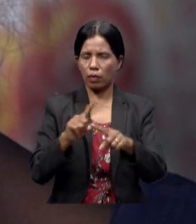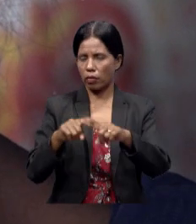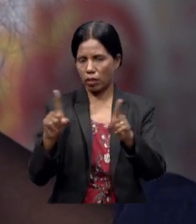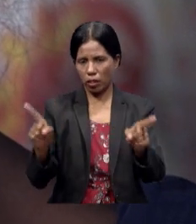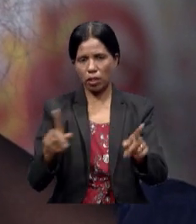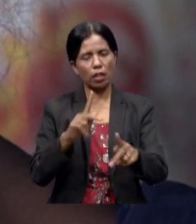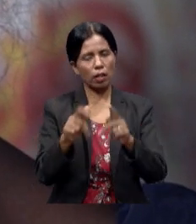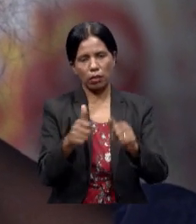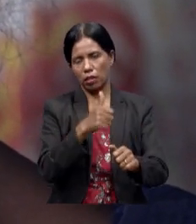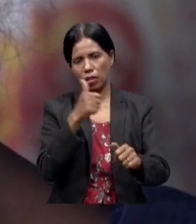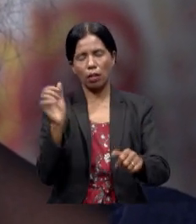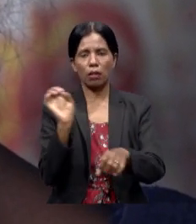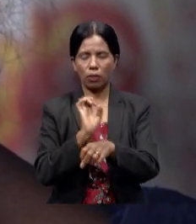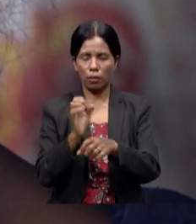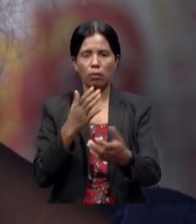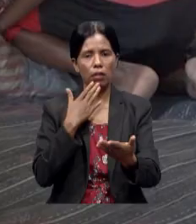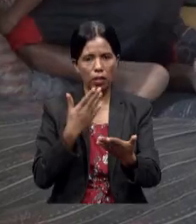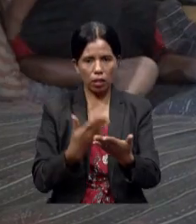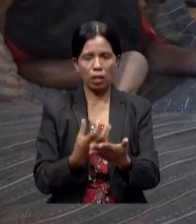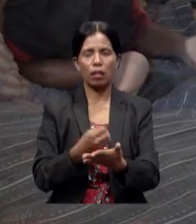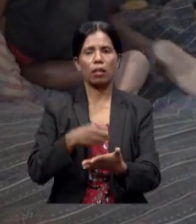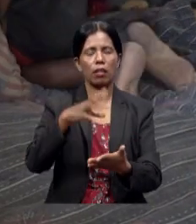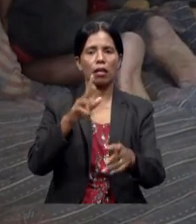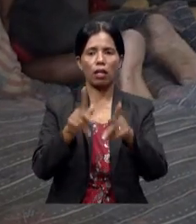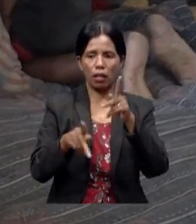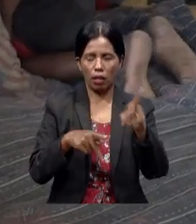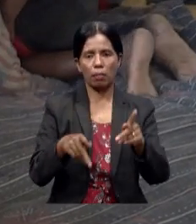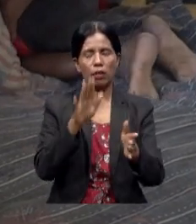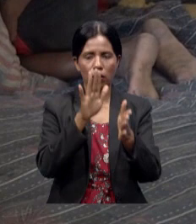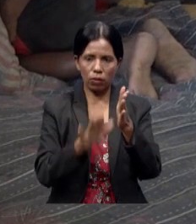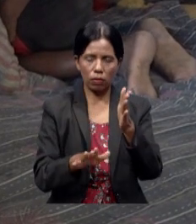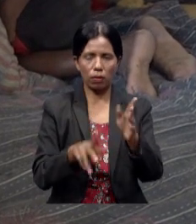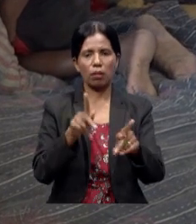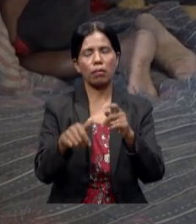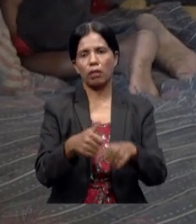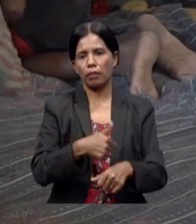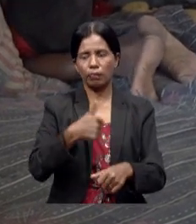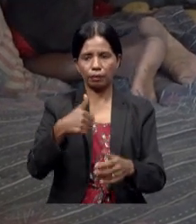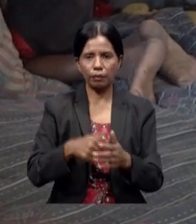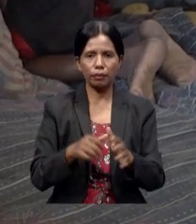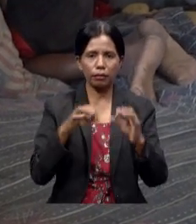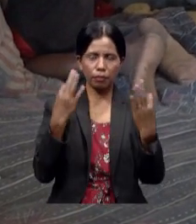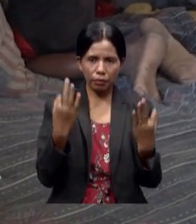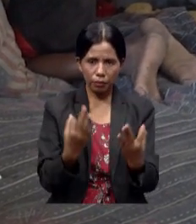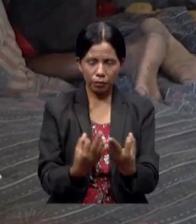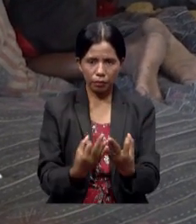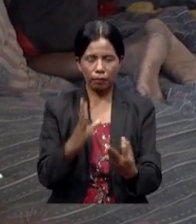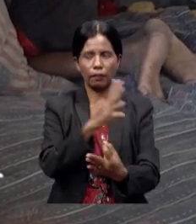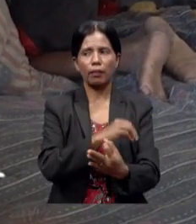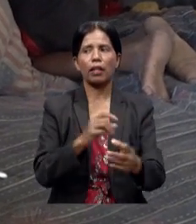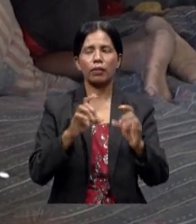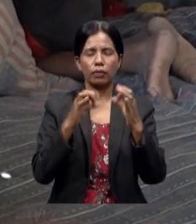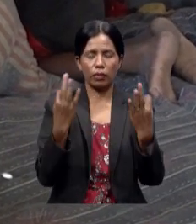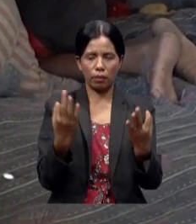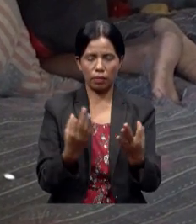nebe ekonomia dia balung naton no balung menos familia vulnerável mak familia ida nebe